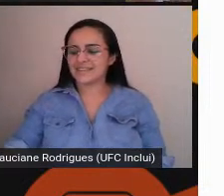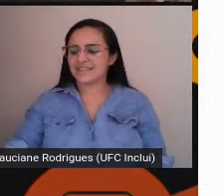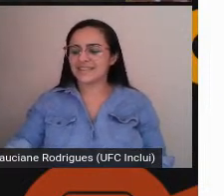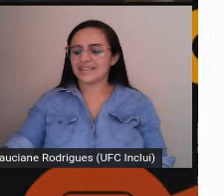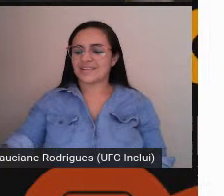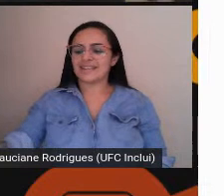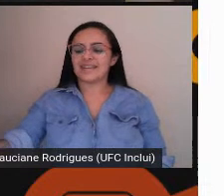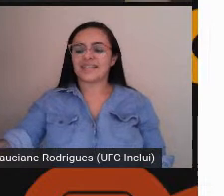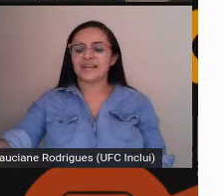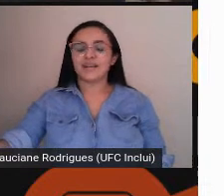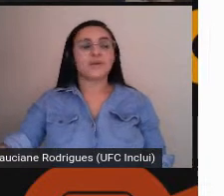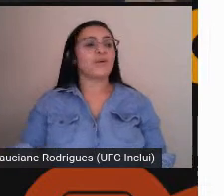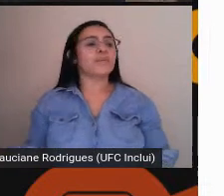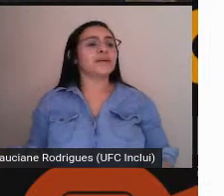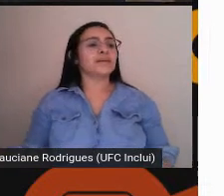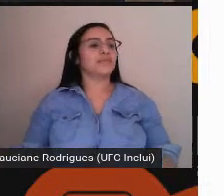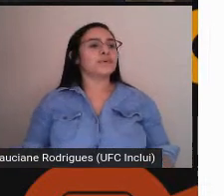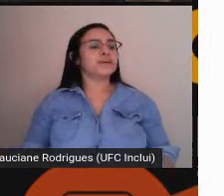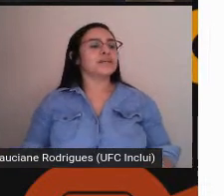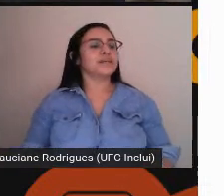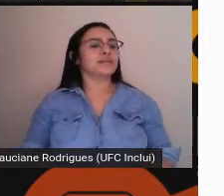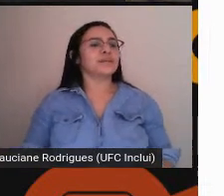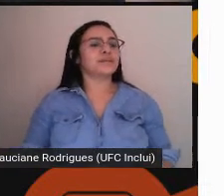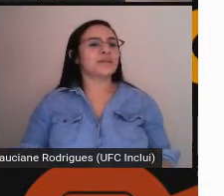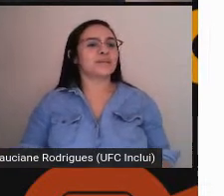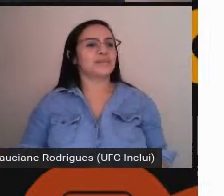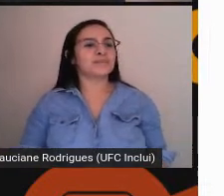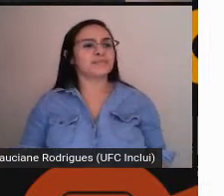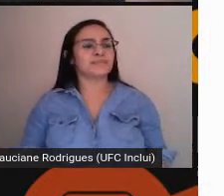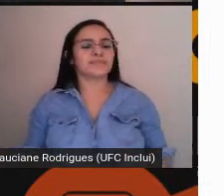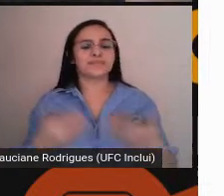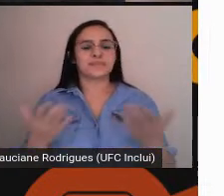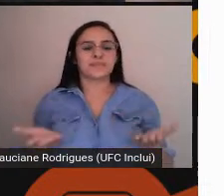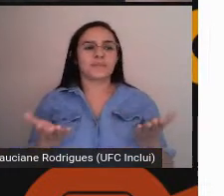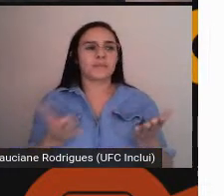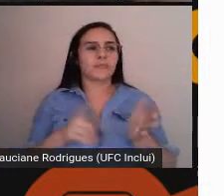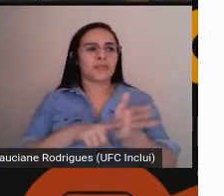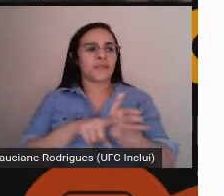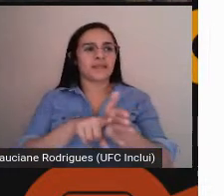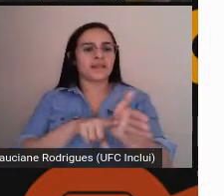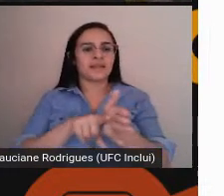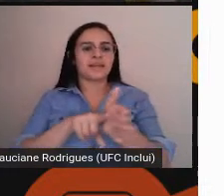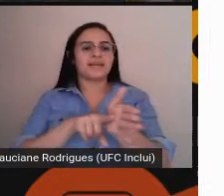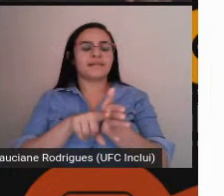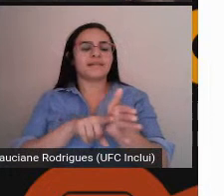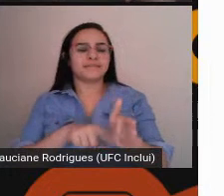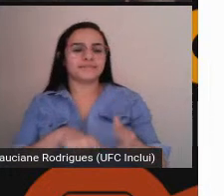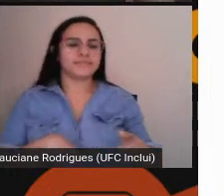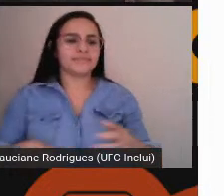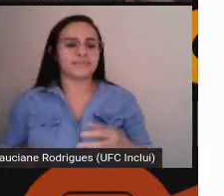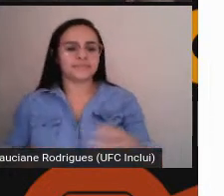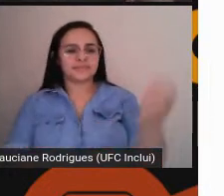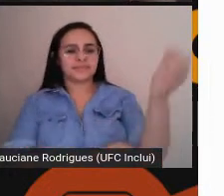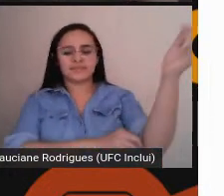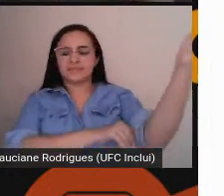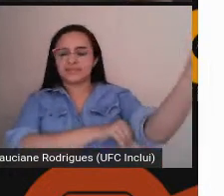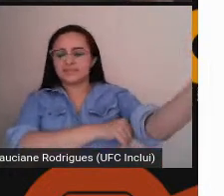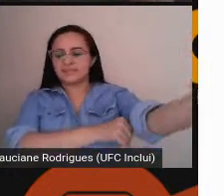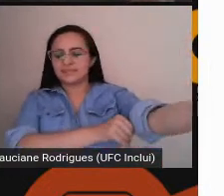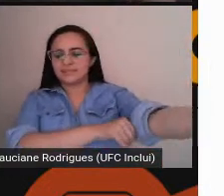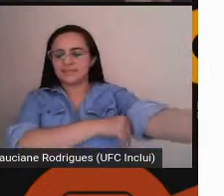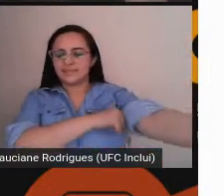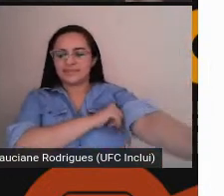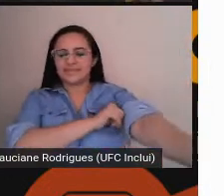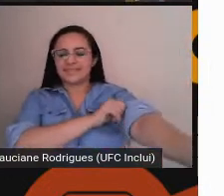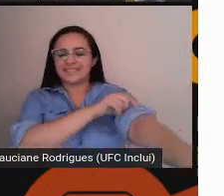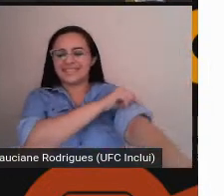e conhecimento do pesquisador, quanto de infraestrutura mesmo para a elaboração da pesquisa, né? E também a fazer